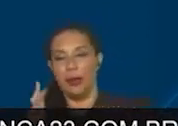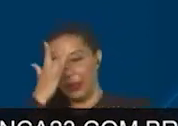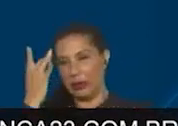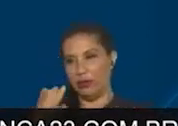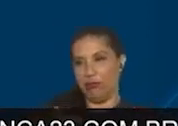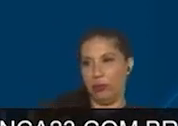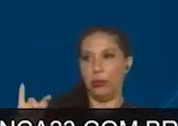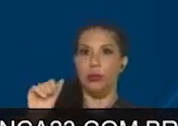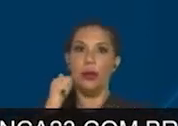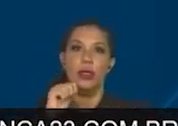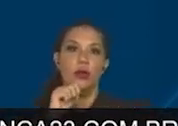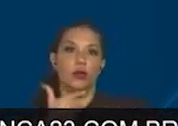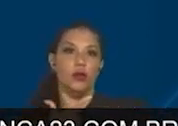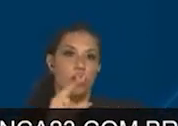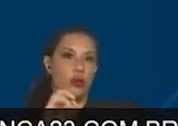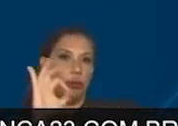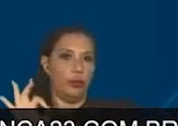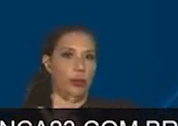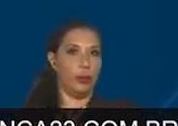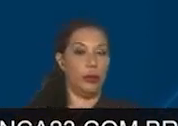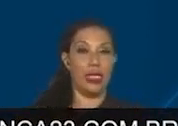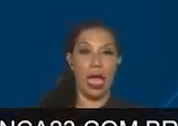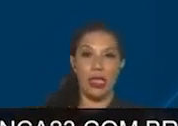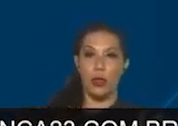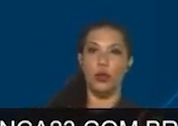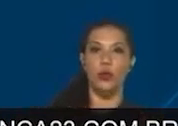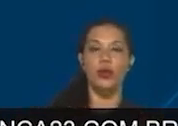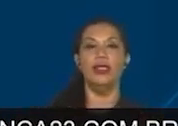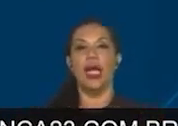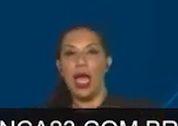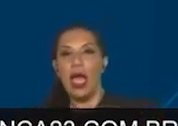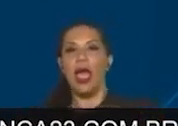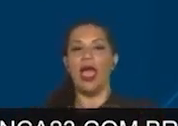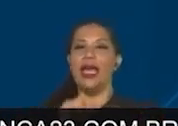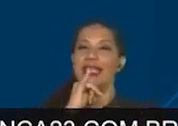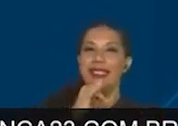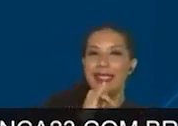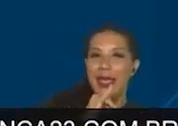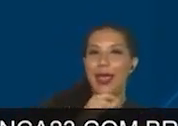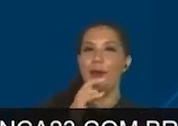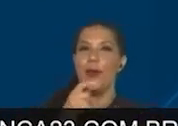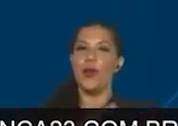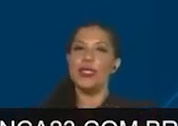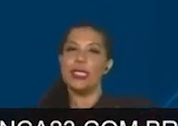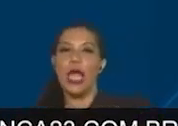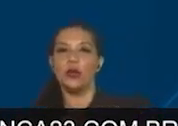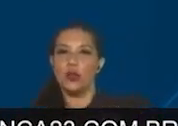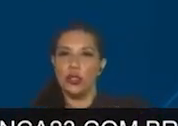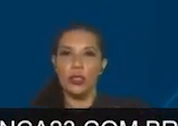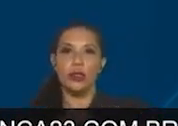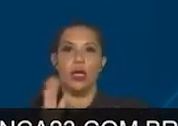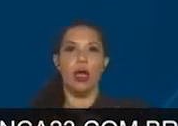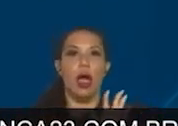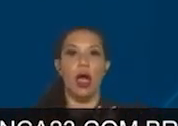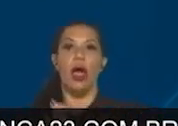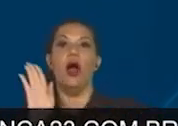alta de cerca de 250%. As denúncias relacionadas à pornografia infantil também tiveram alta no ano passado,